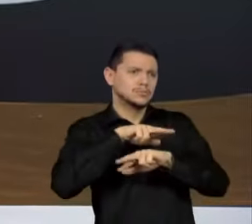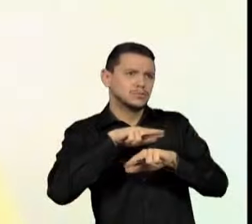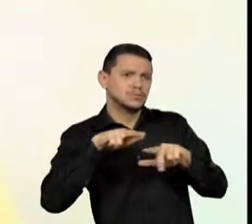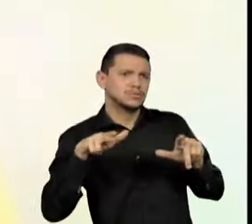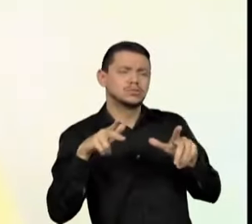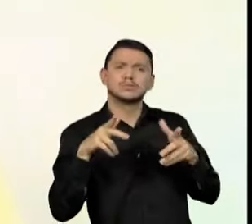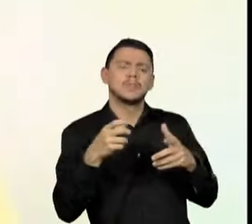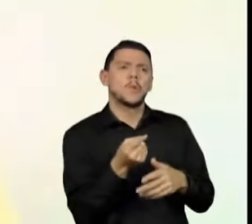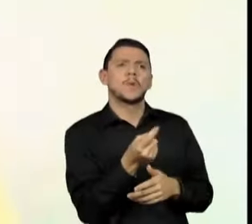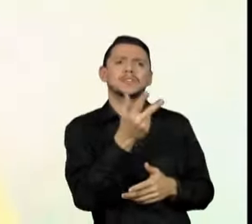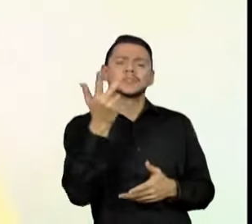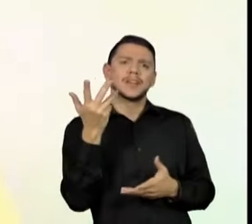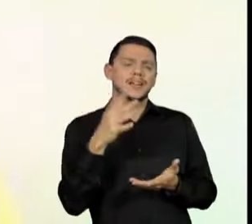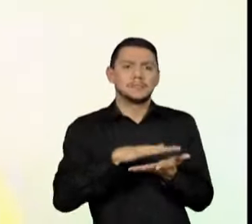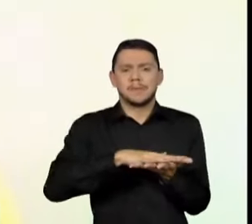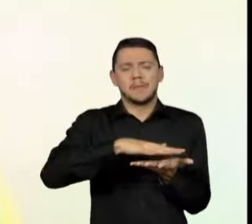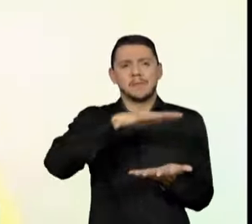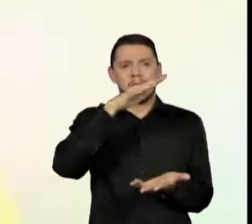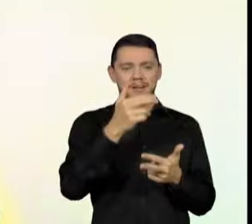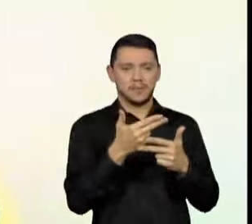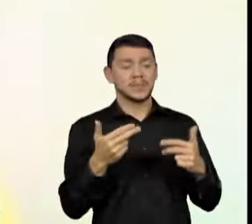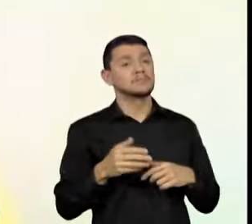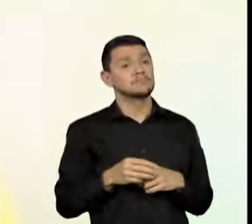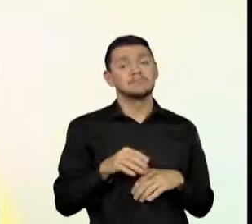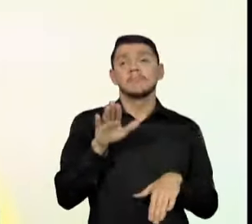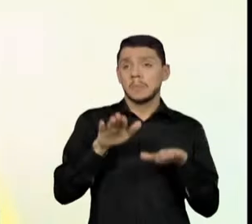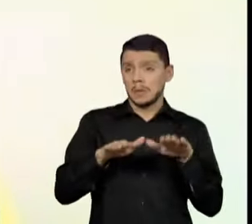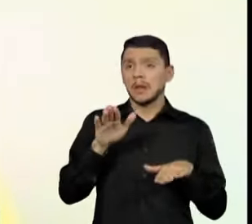Isso. É um livro de memória,